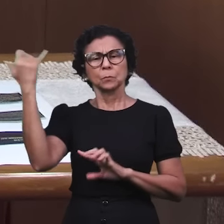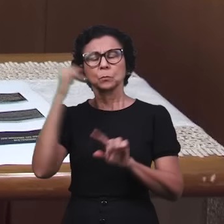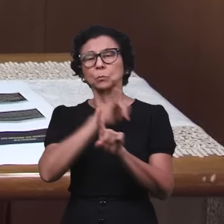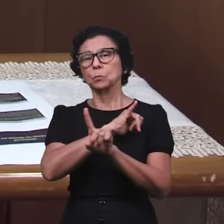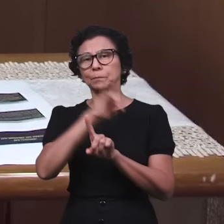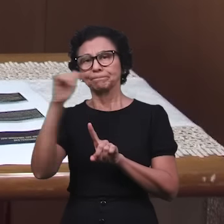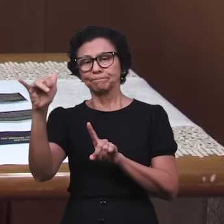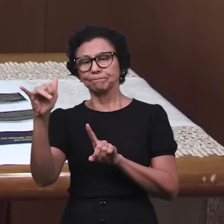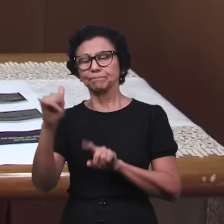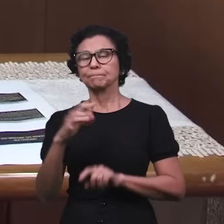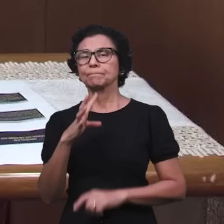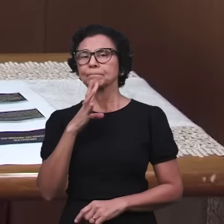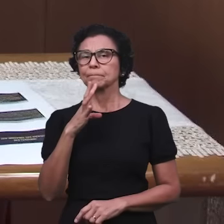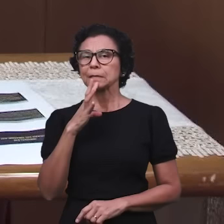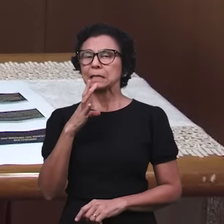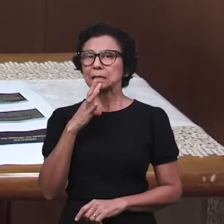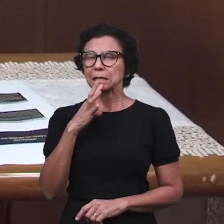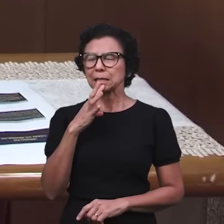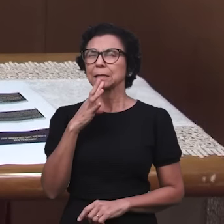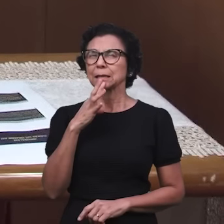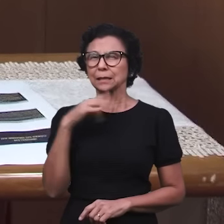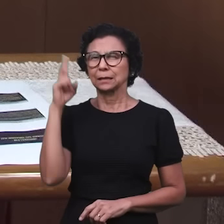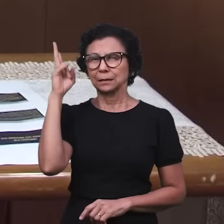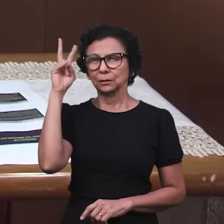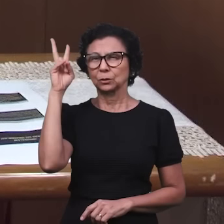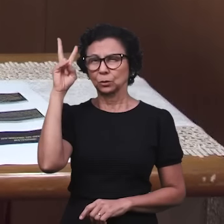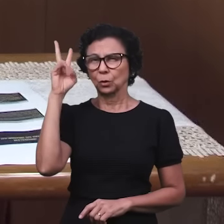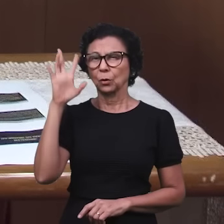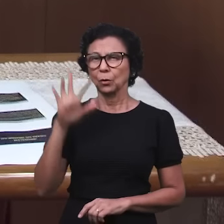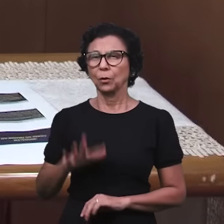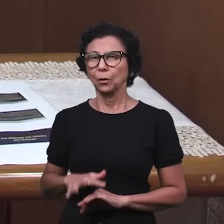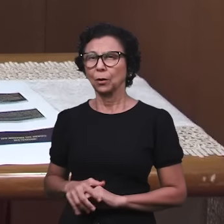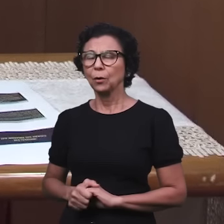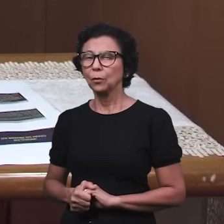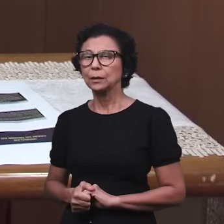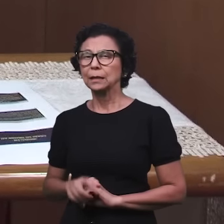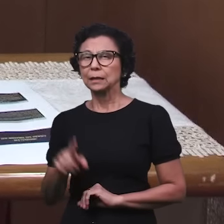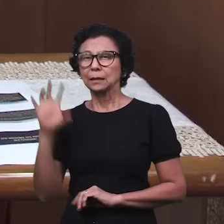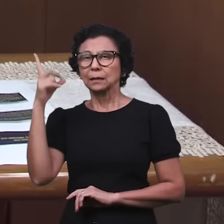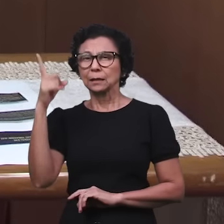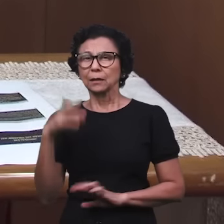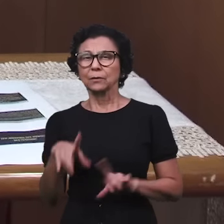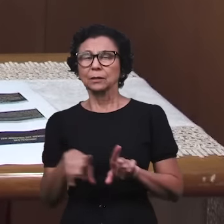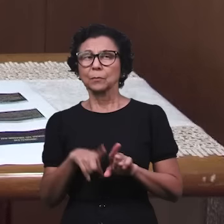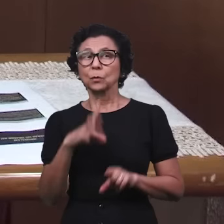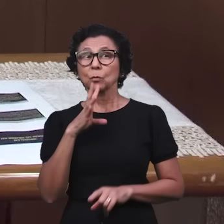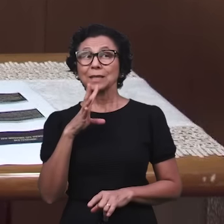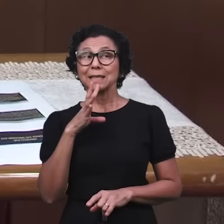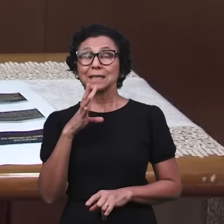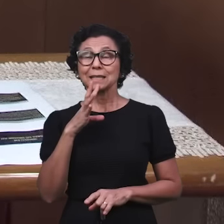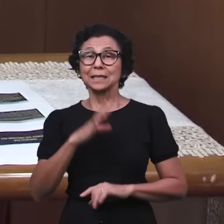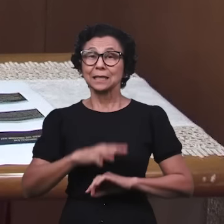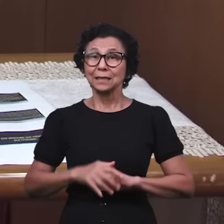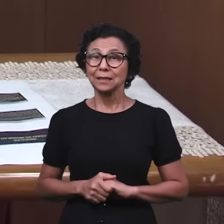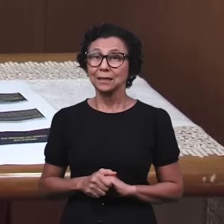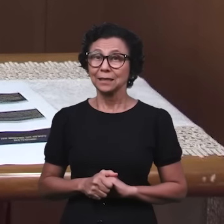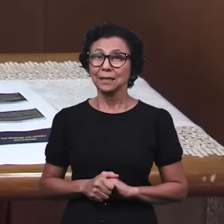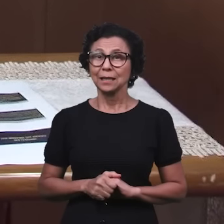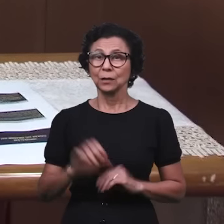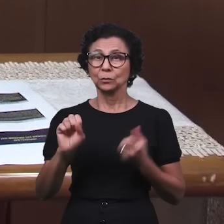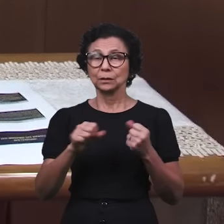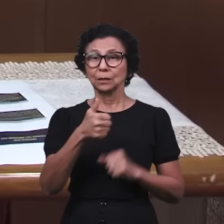a história, e o que denota que ele conhecia muito bem a passagem de Melquisedeque com Abraão foi o Salmo 110 que